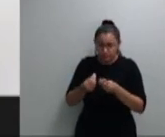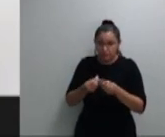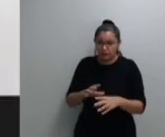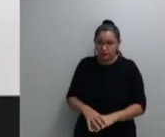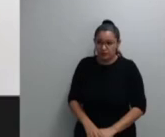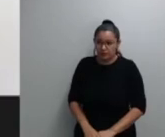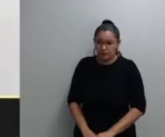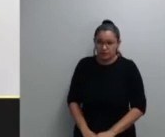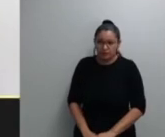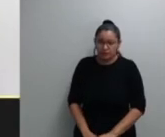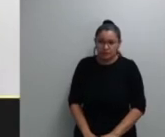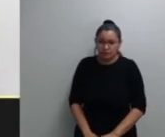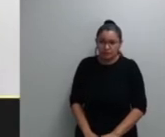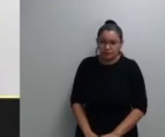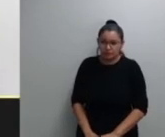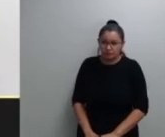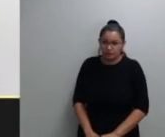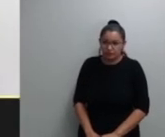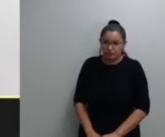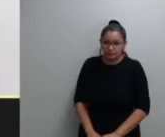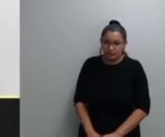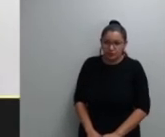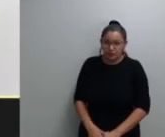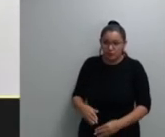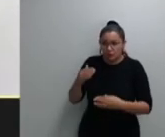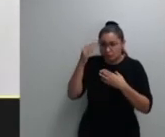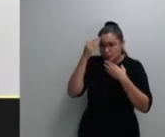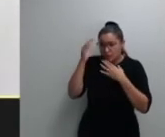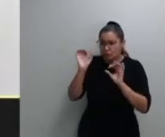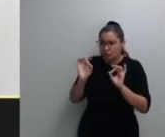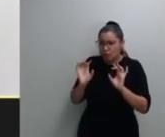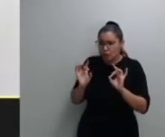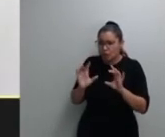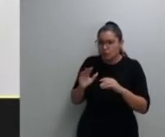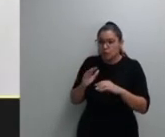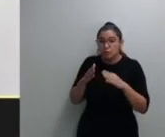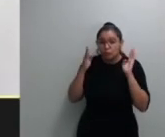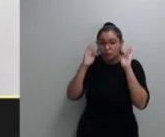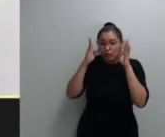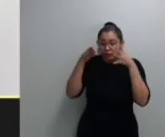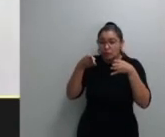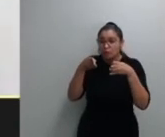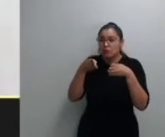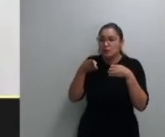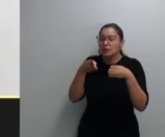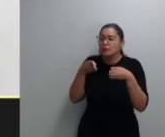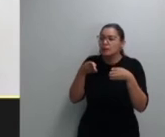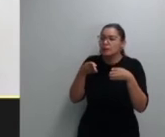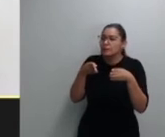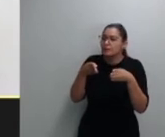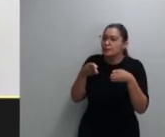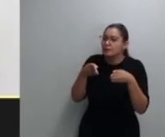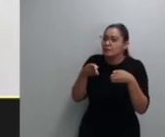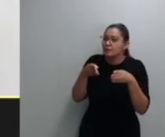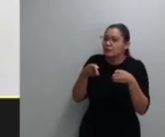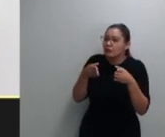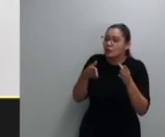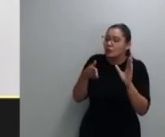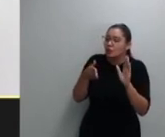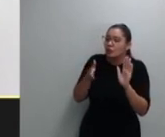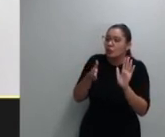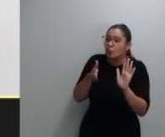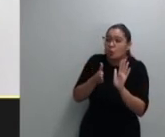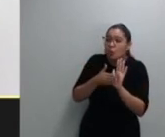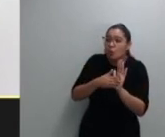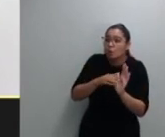por favor eu agradeço só chamar atenção para o fato de que no acordo regional não tem a